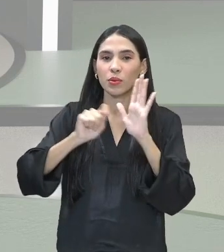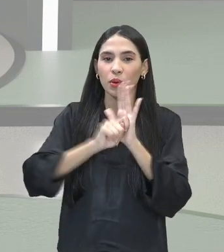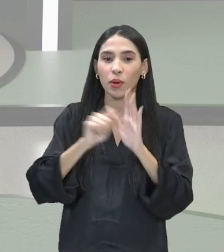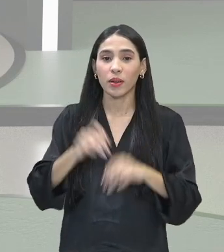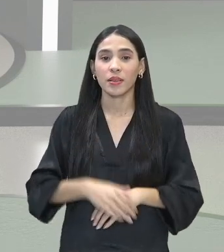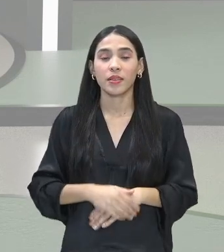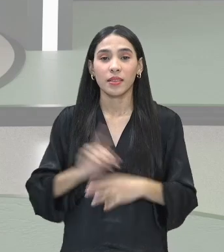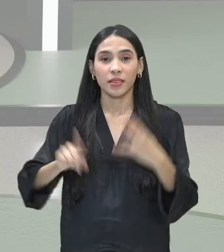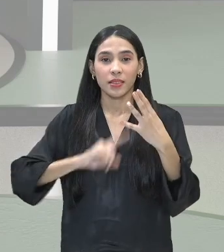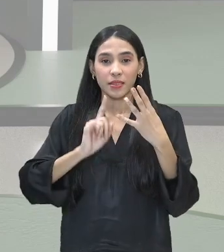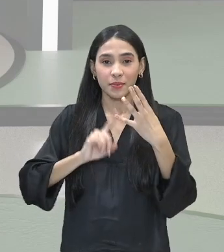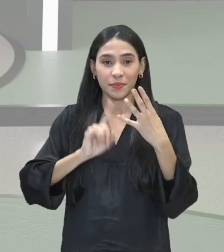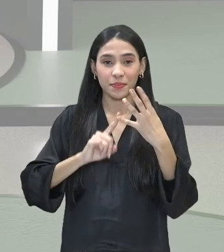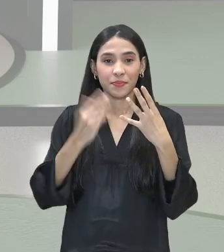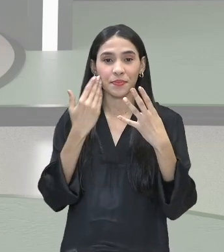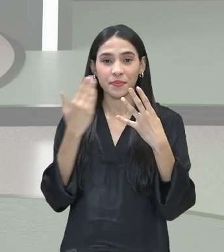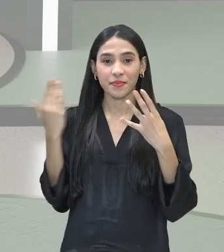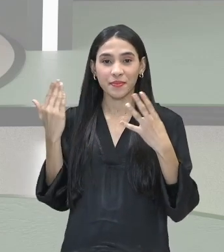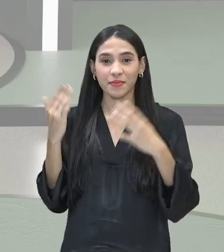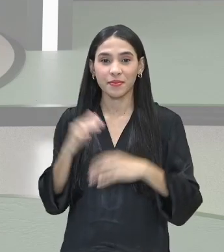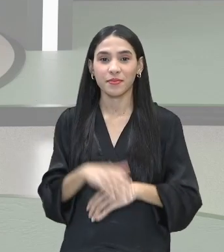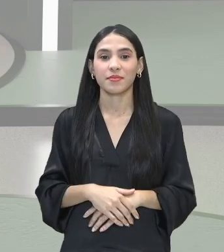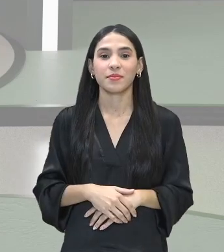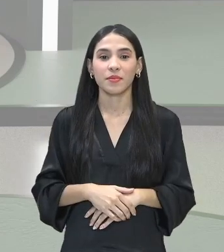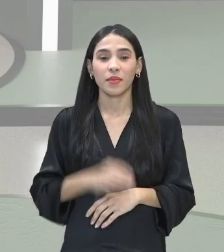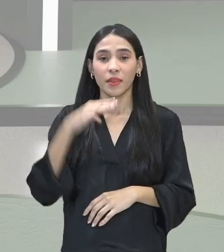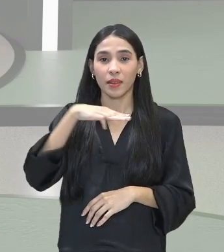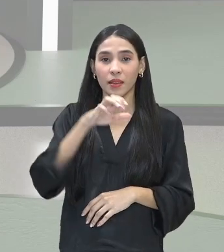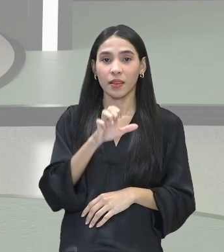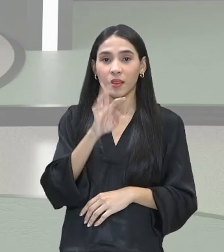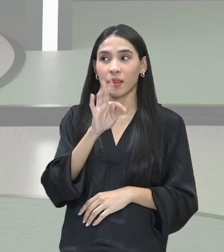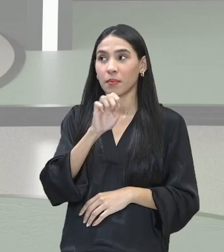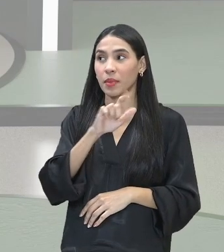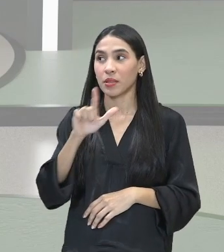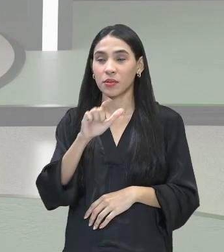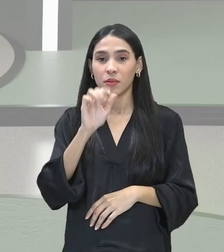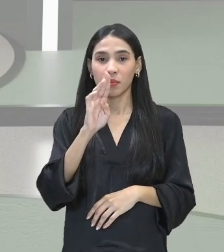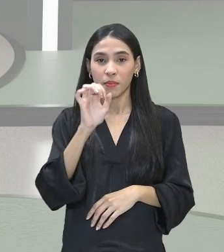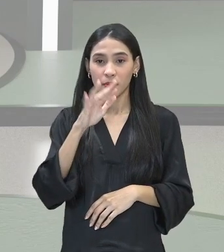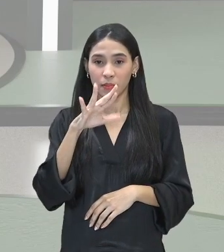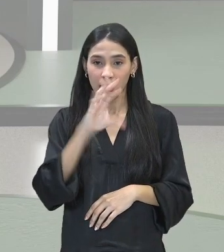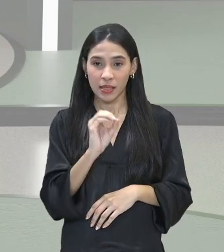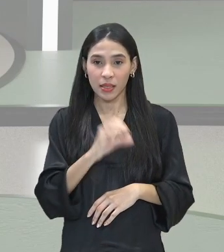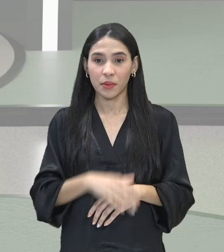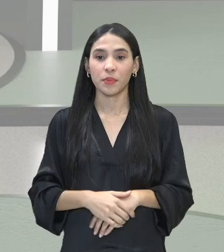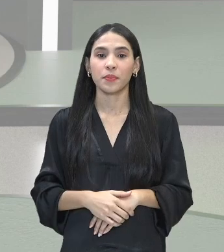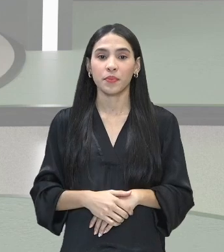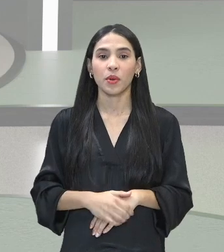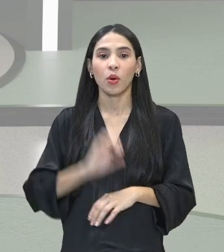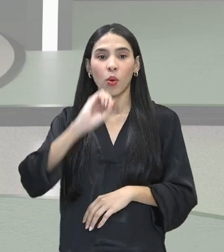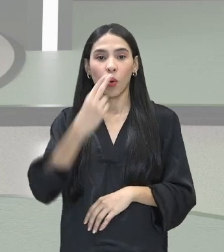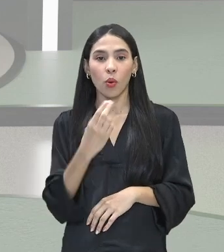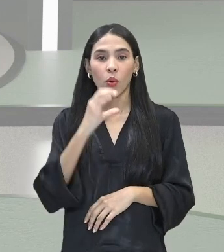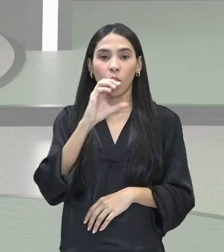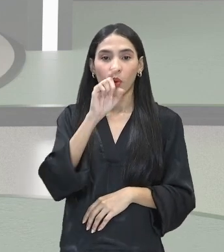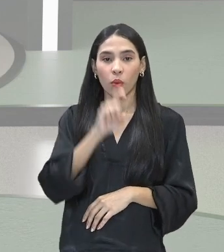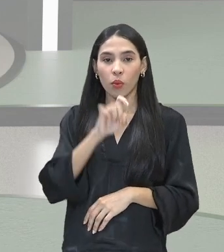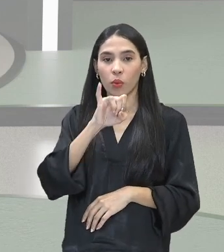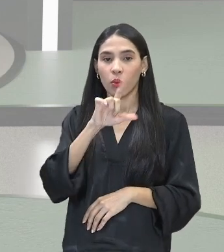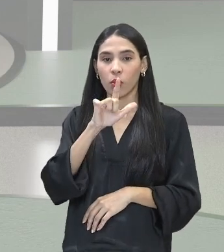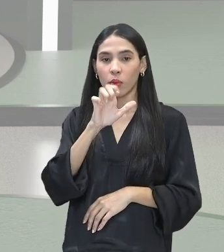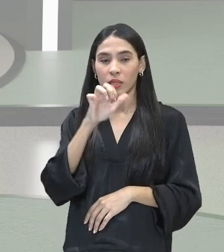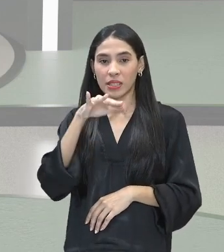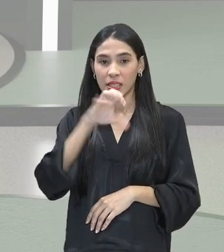temos esse composto aqui, que é o dimetilbenzeno. O dimetilbenzeno, ou chilenos, eles são